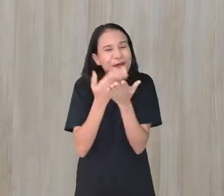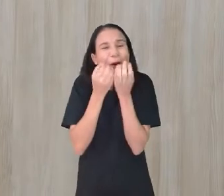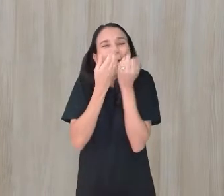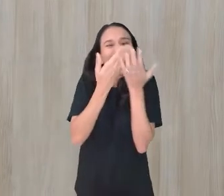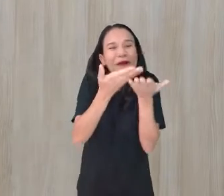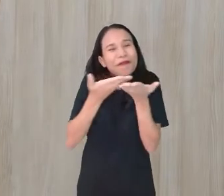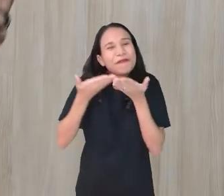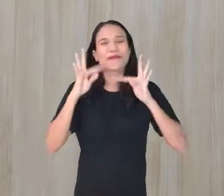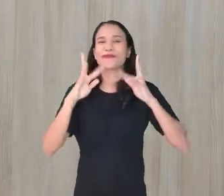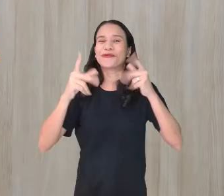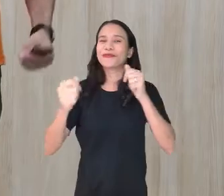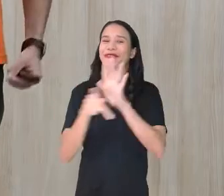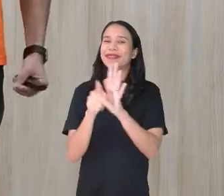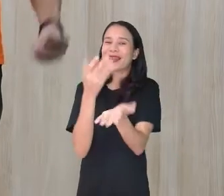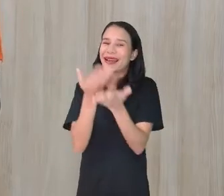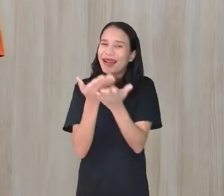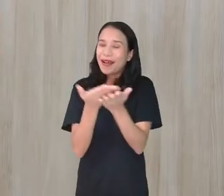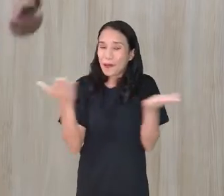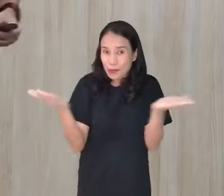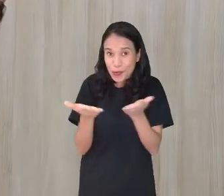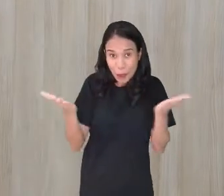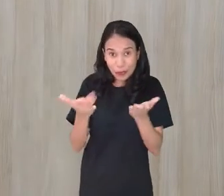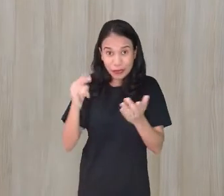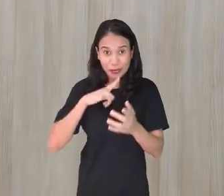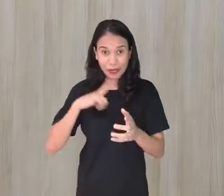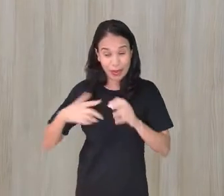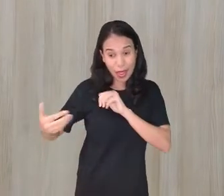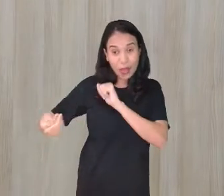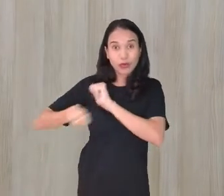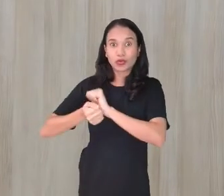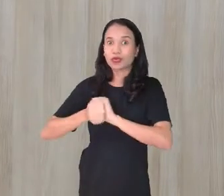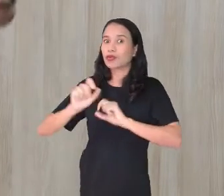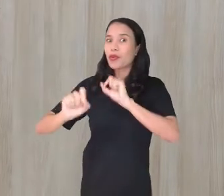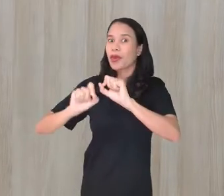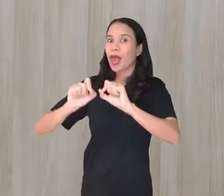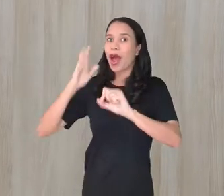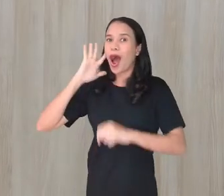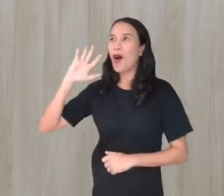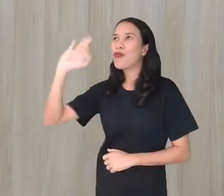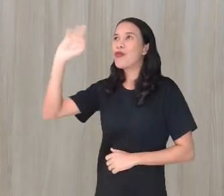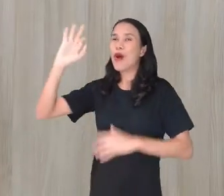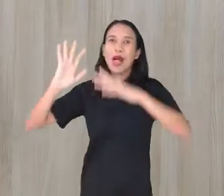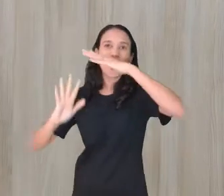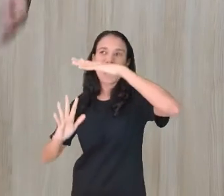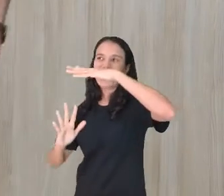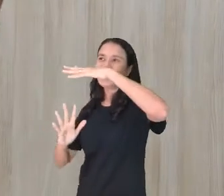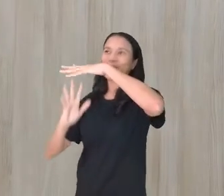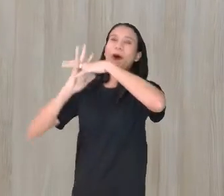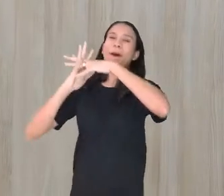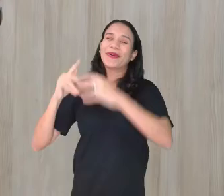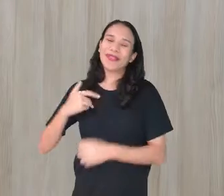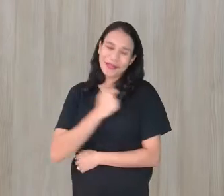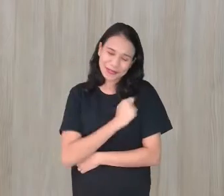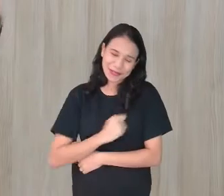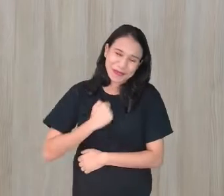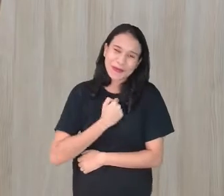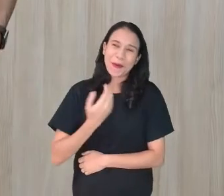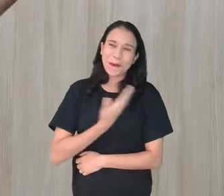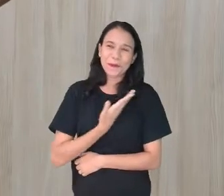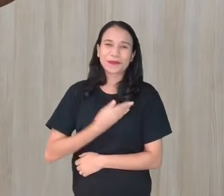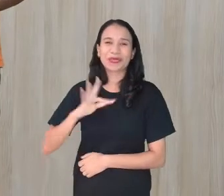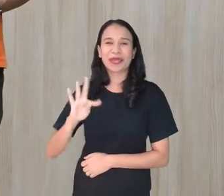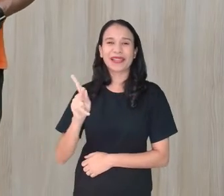muito bem-vindo a essa aula. Hoje com a companhia top de verdade, estava com saudade do meu amigo